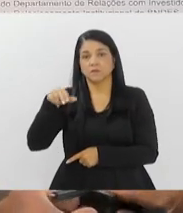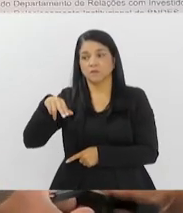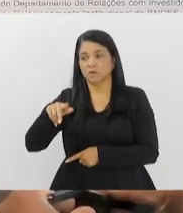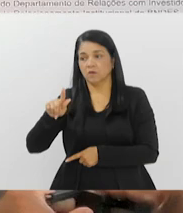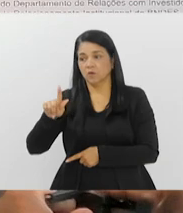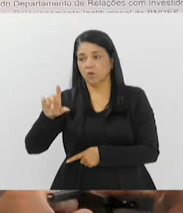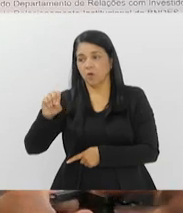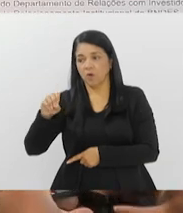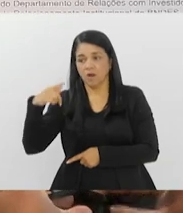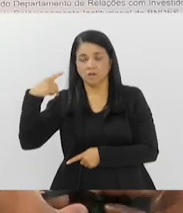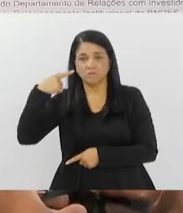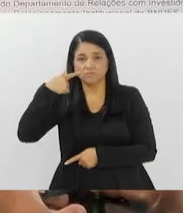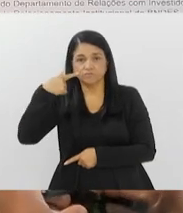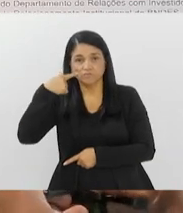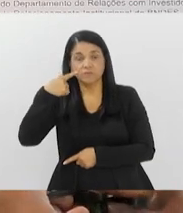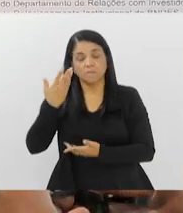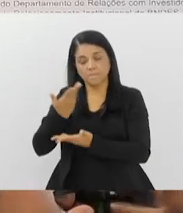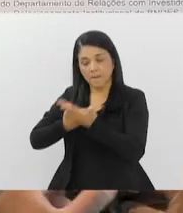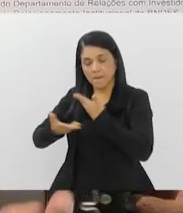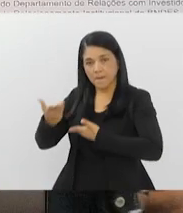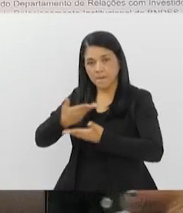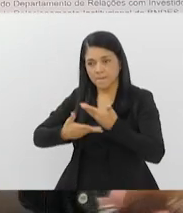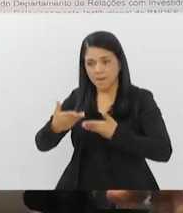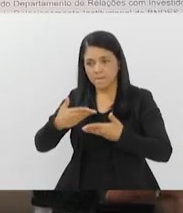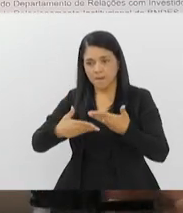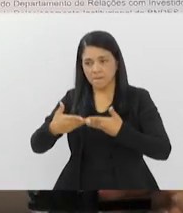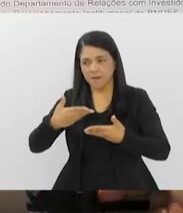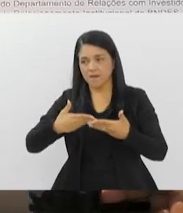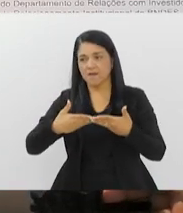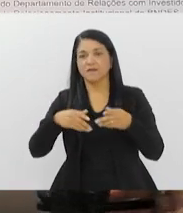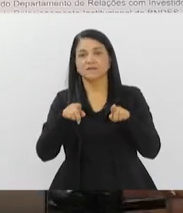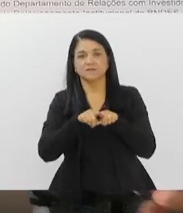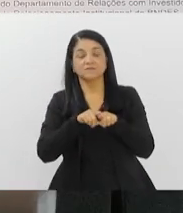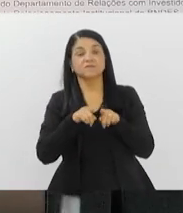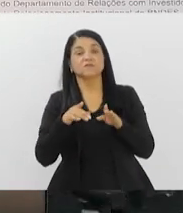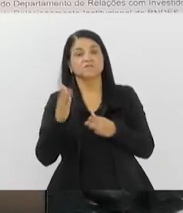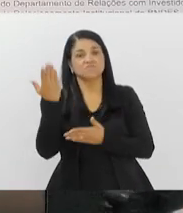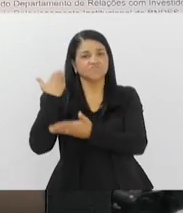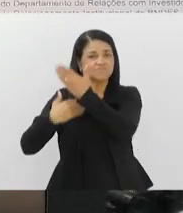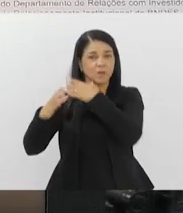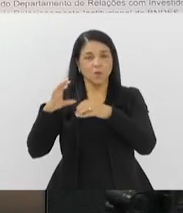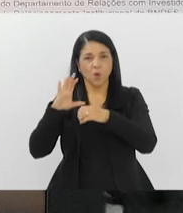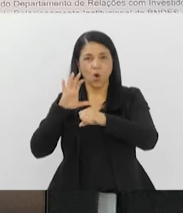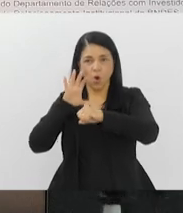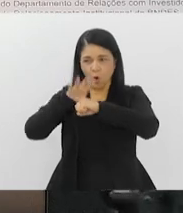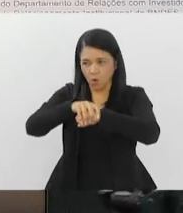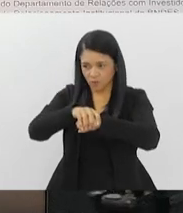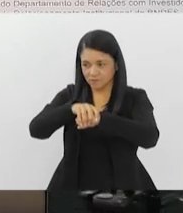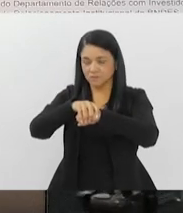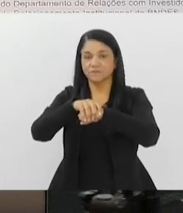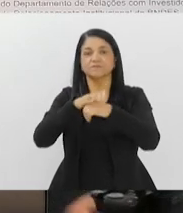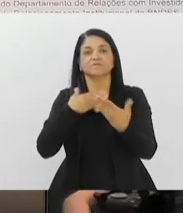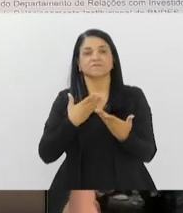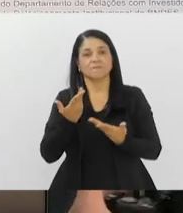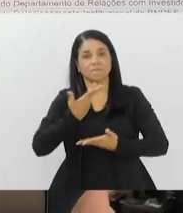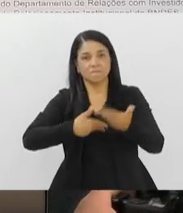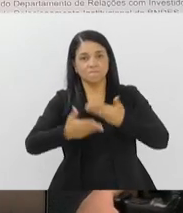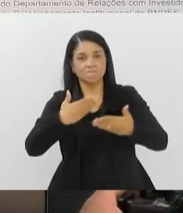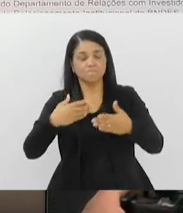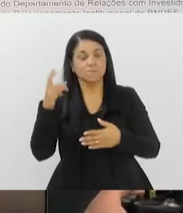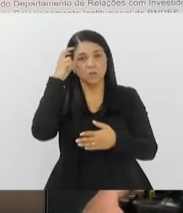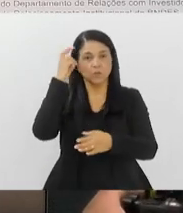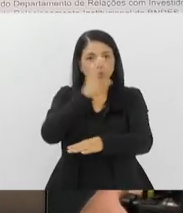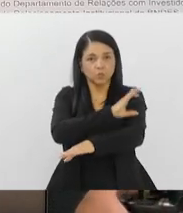compartilham laços profundos que remontam aos tempos coloniais, quando intercâmbios comerciais e